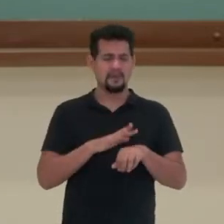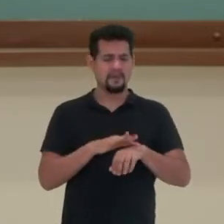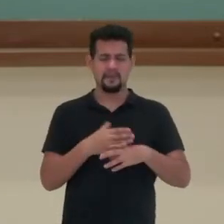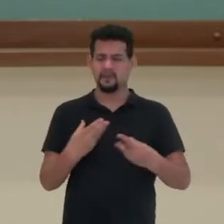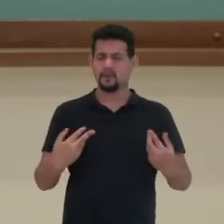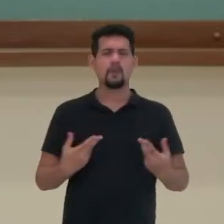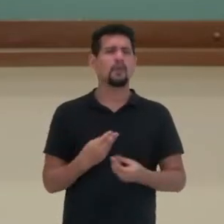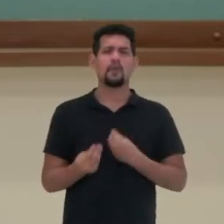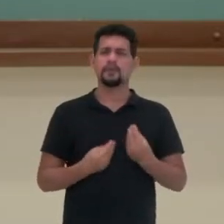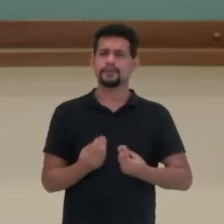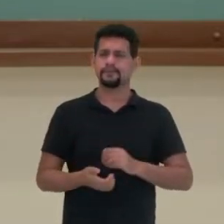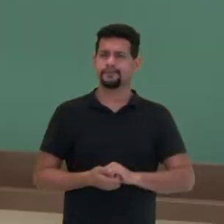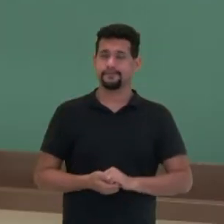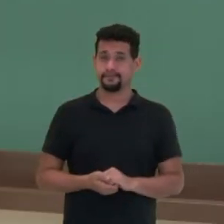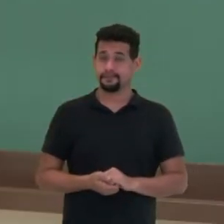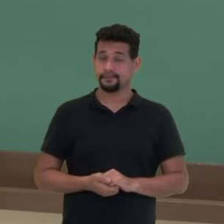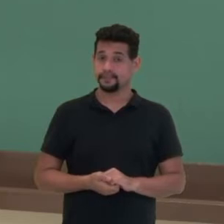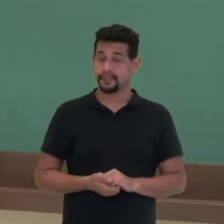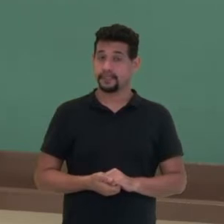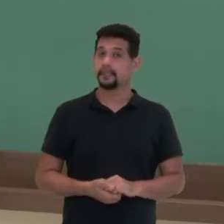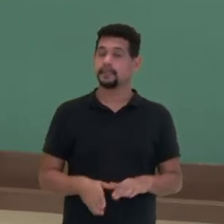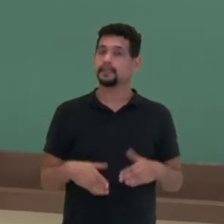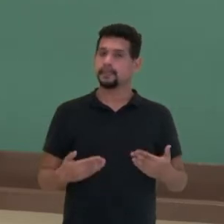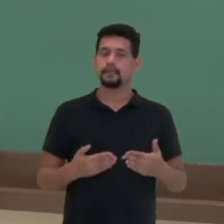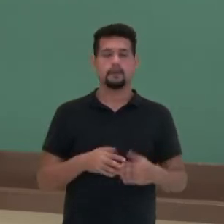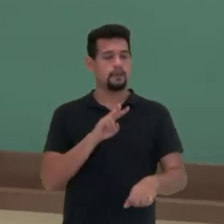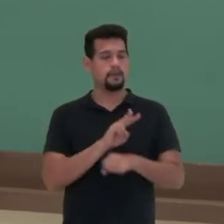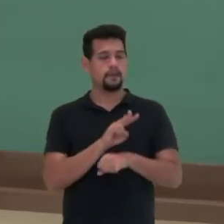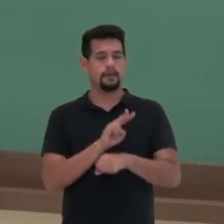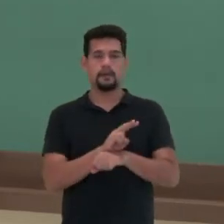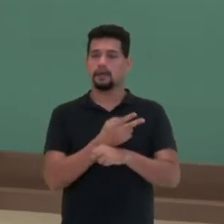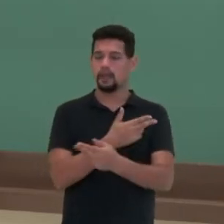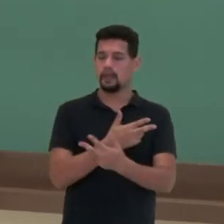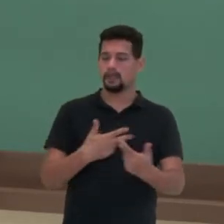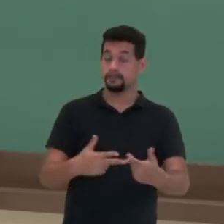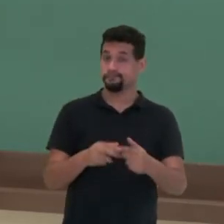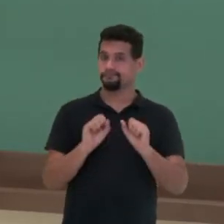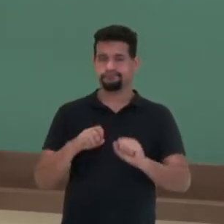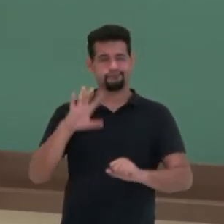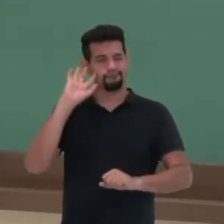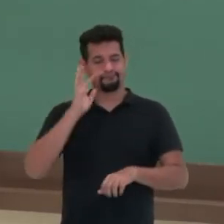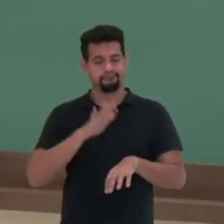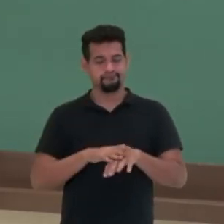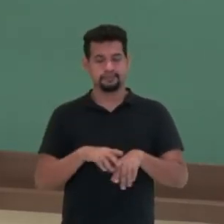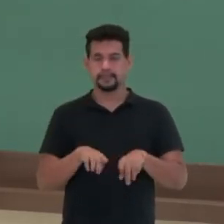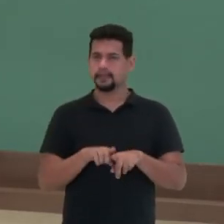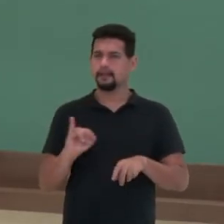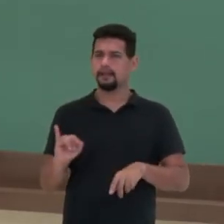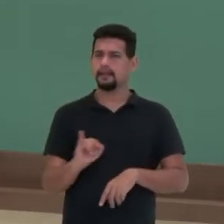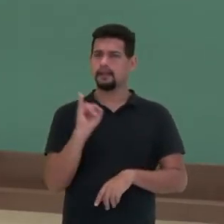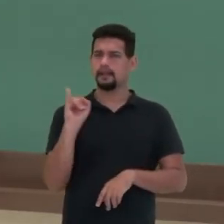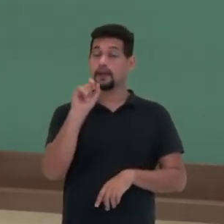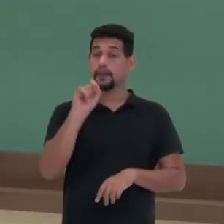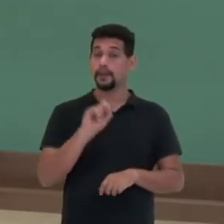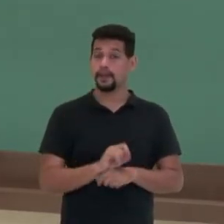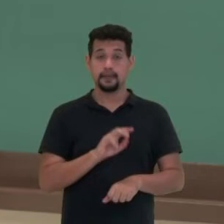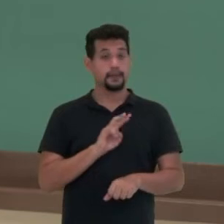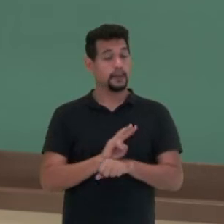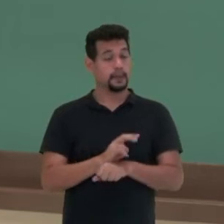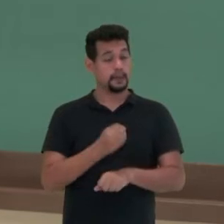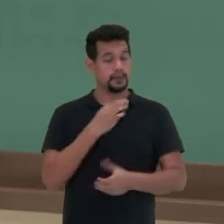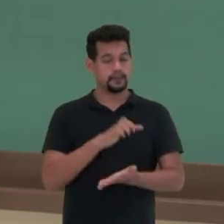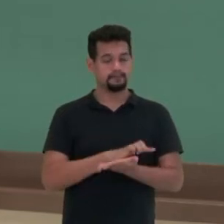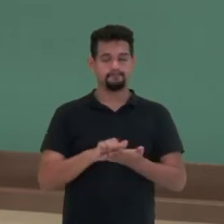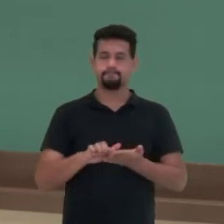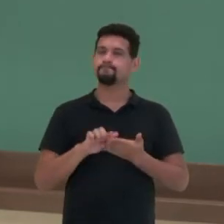vírus? Olha, para se manter protegido desses micro-organismos que podem causar doenças, é importante manter uma boa